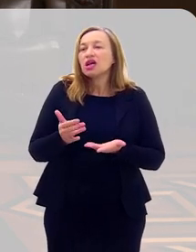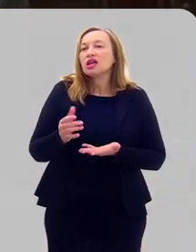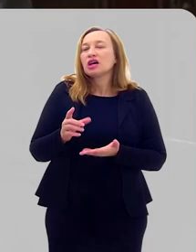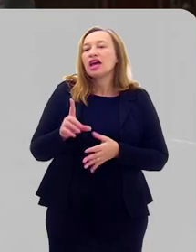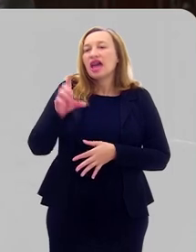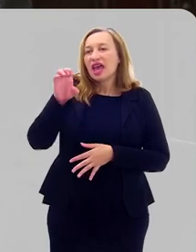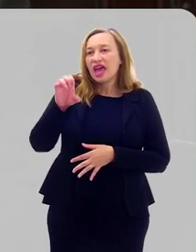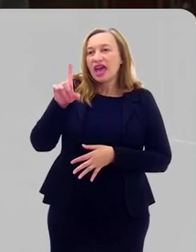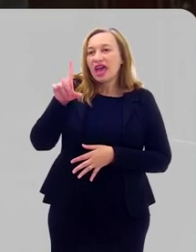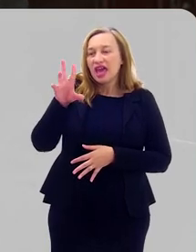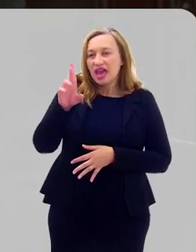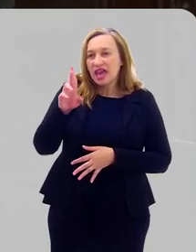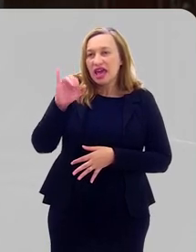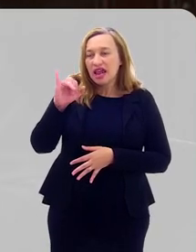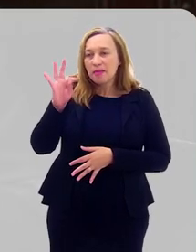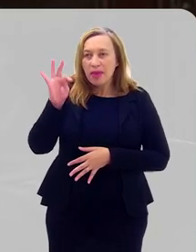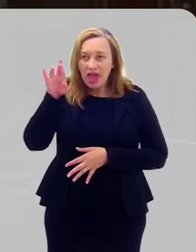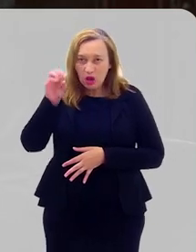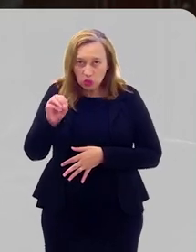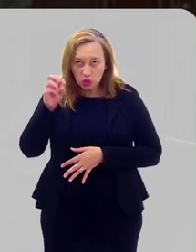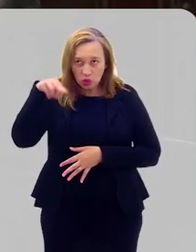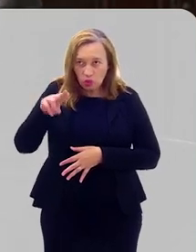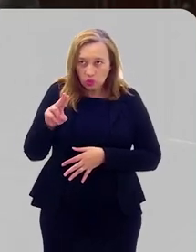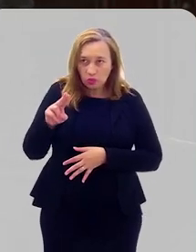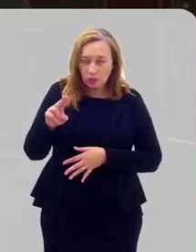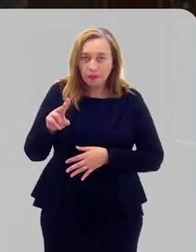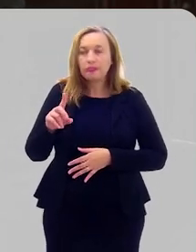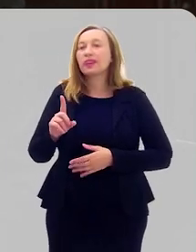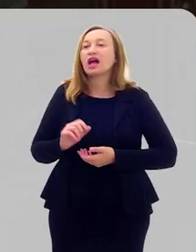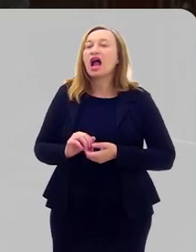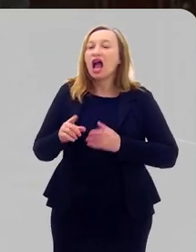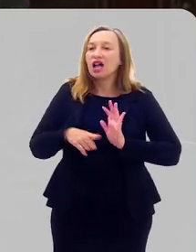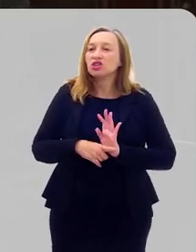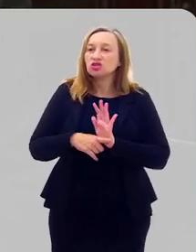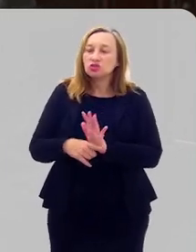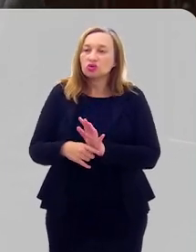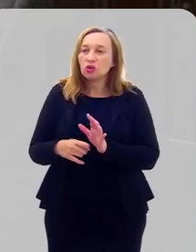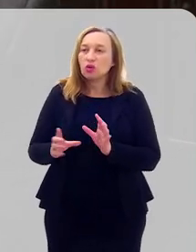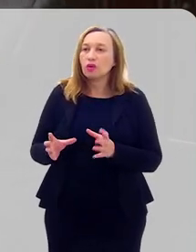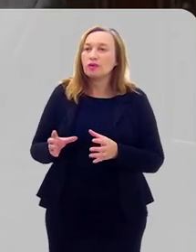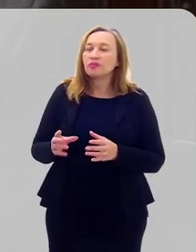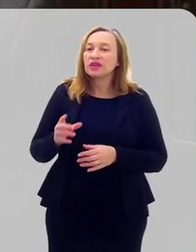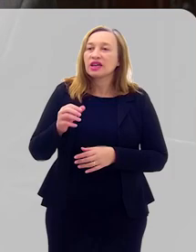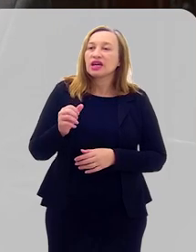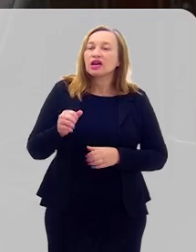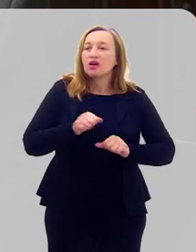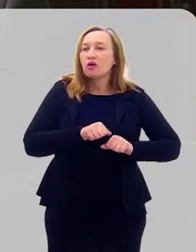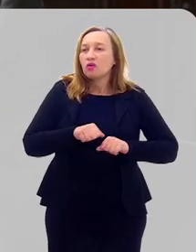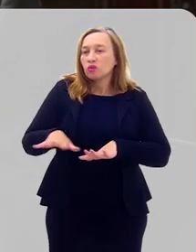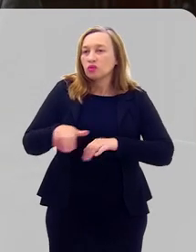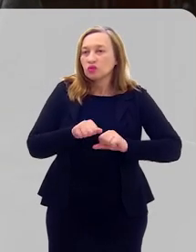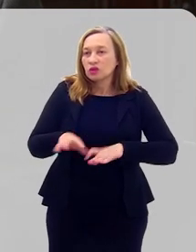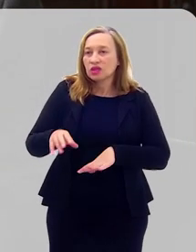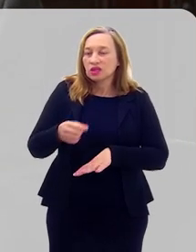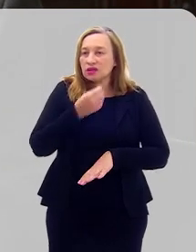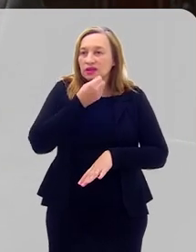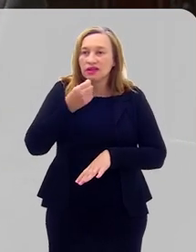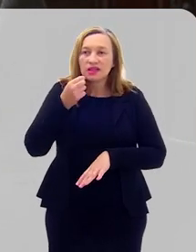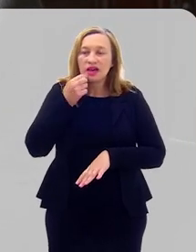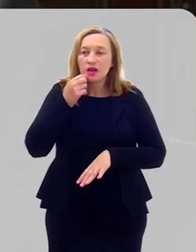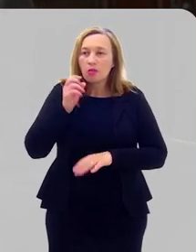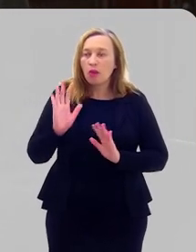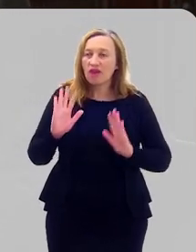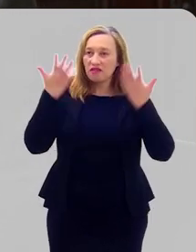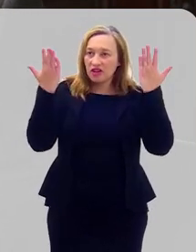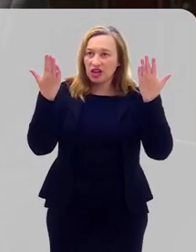era diretor de um jornal chamado The Brazilian, e o João de Matos era o dono. E aí, vamos fazer uma festa dia 7 de setembro? Traz tua banda. Aí a